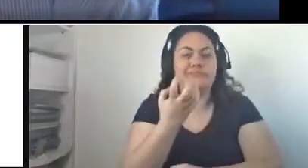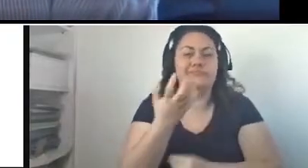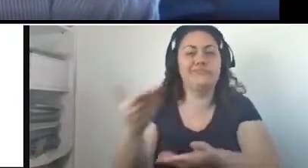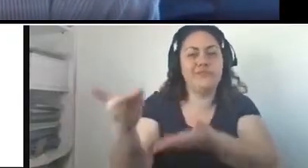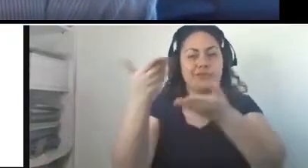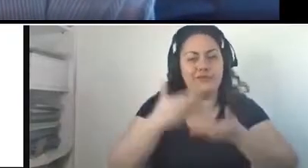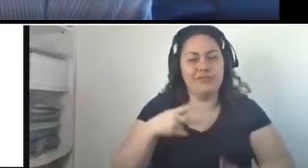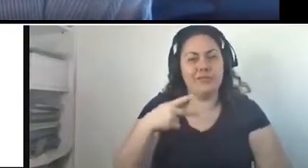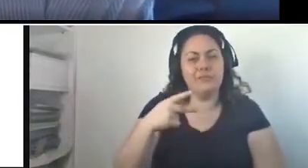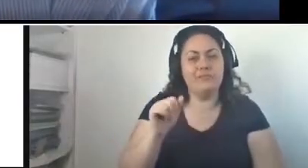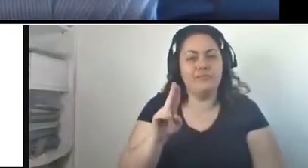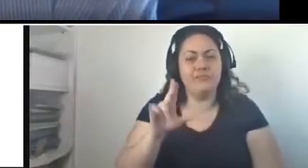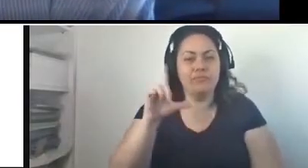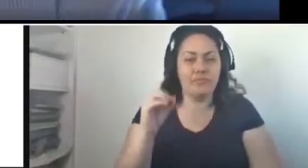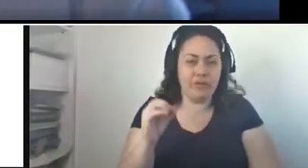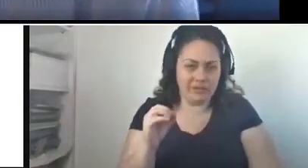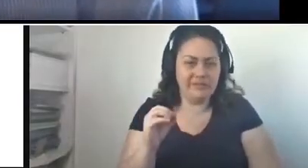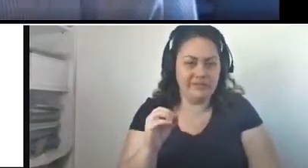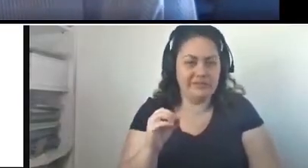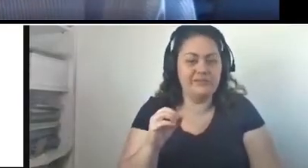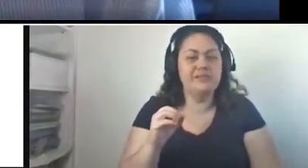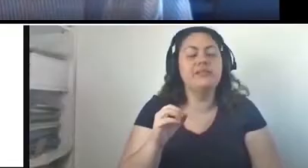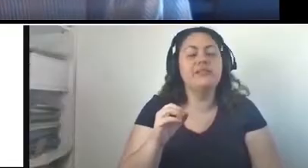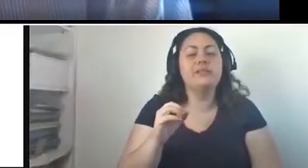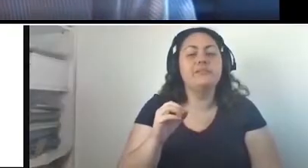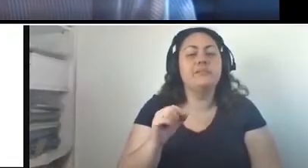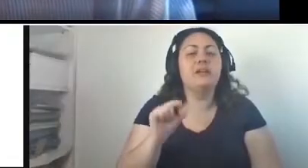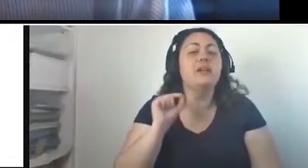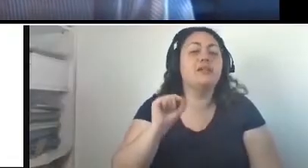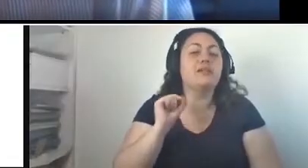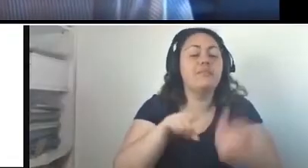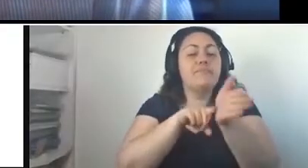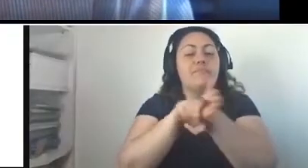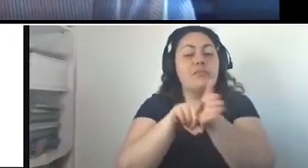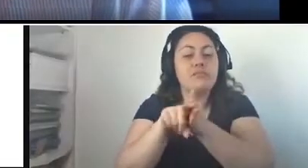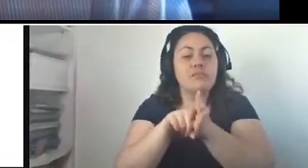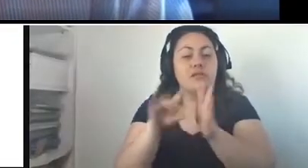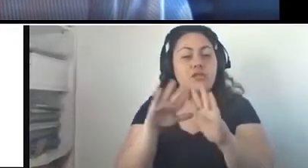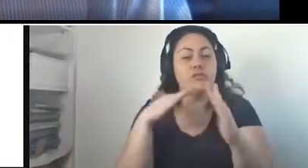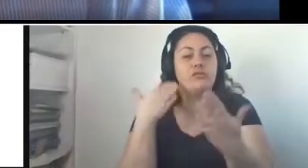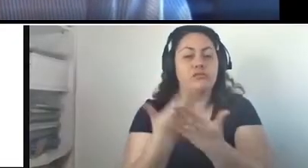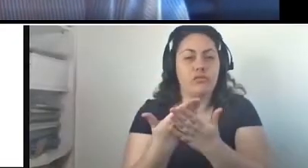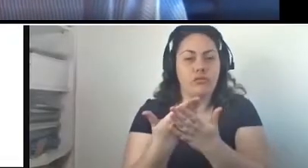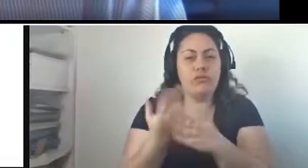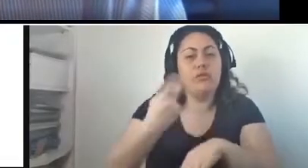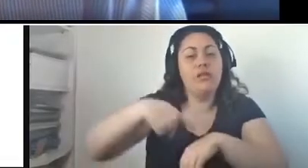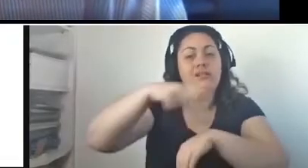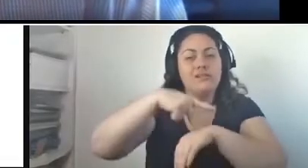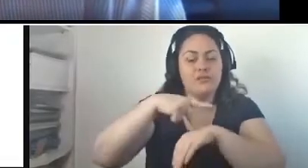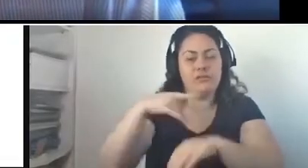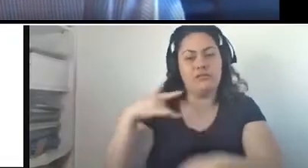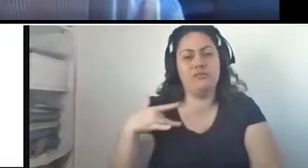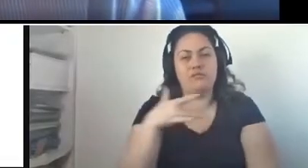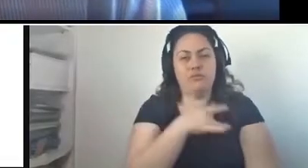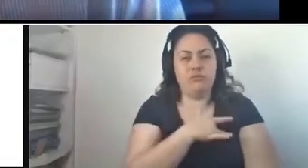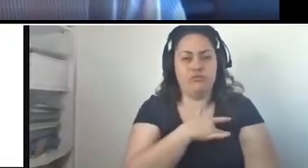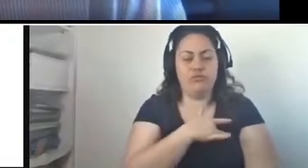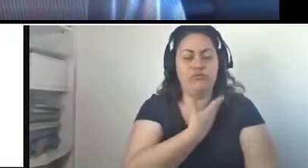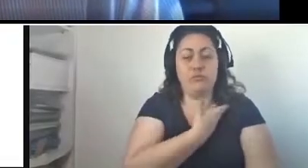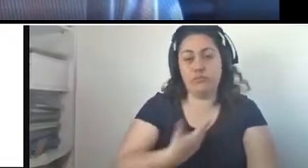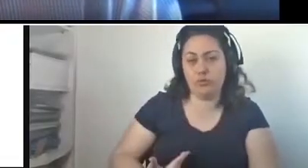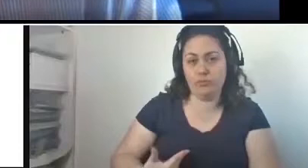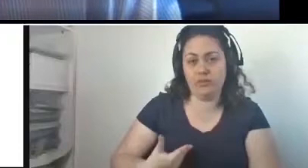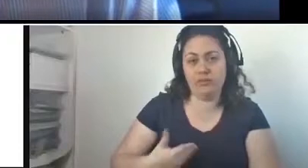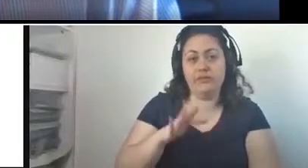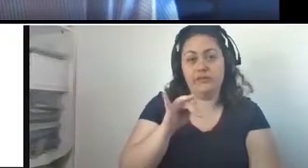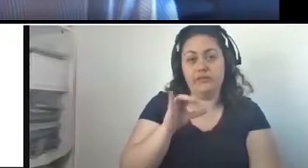Paulo Nadanovski, que é pesquisador da Escola Nacional de Saúde Pública, da Fiocruz, e